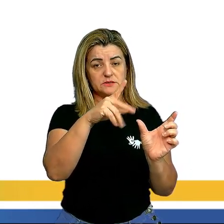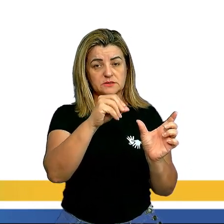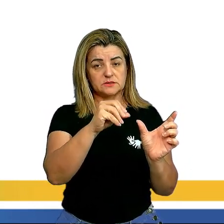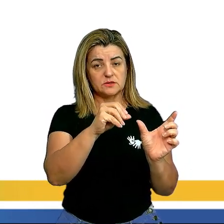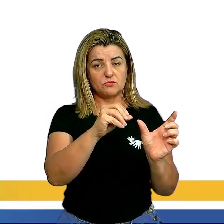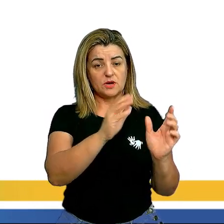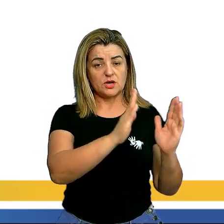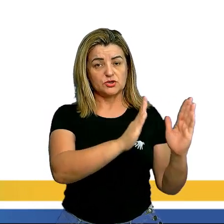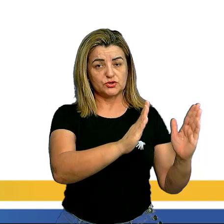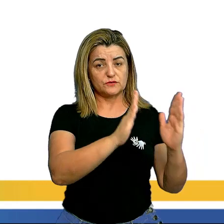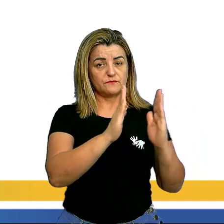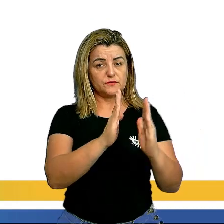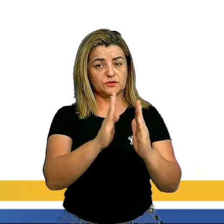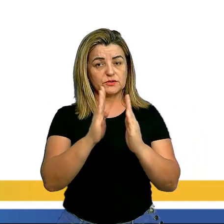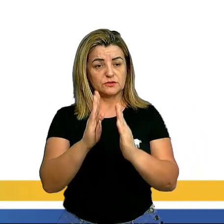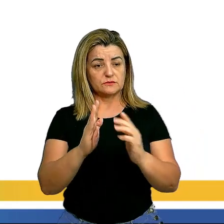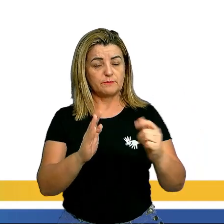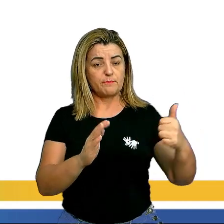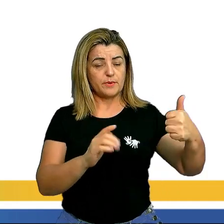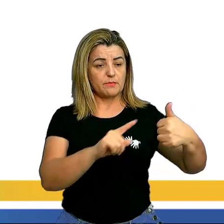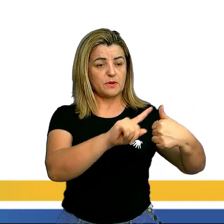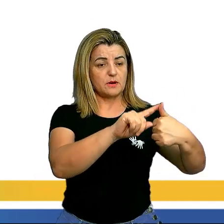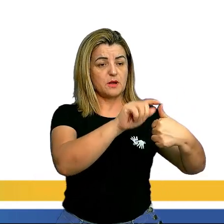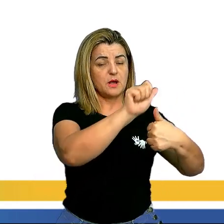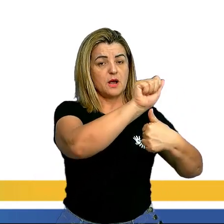principais: alopátrica,